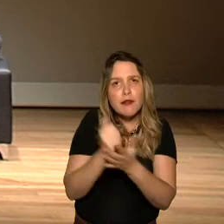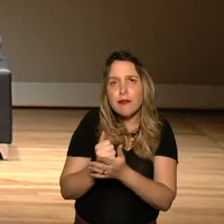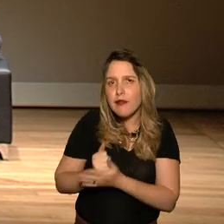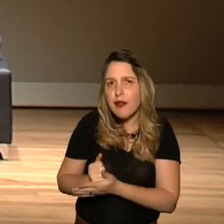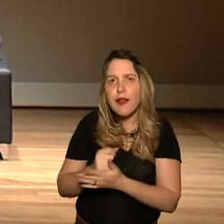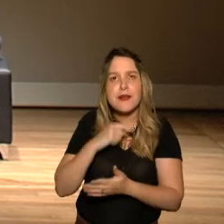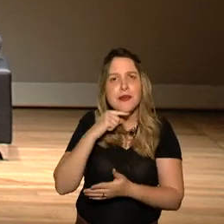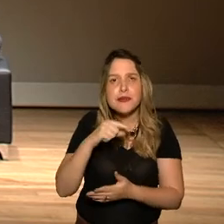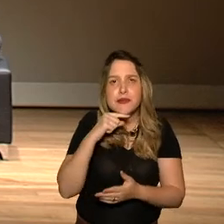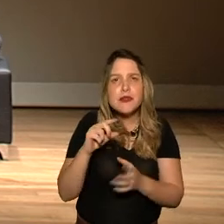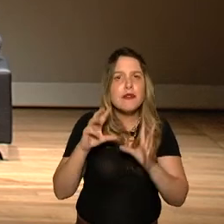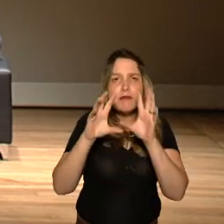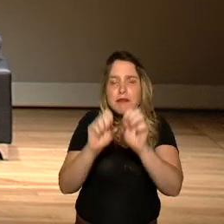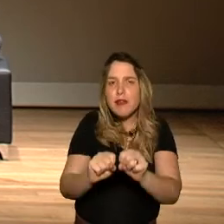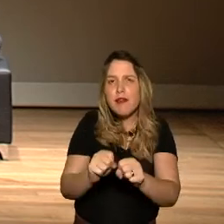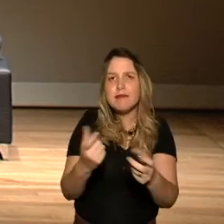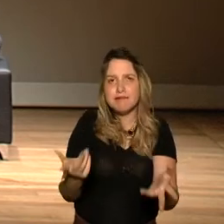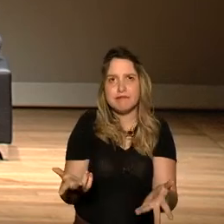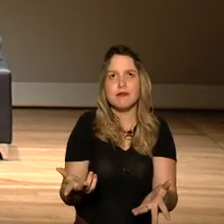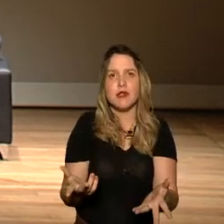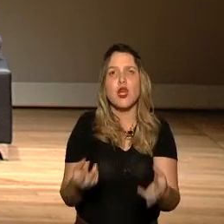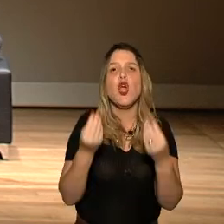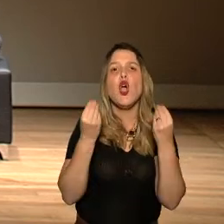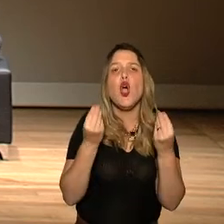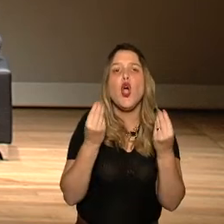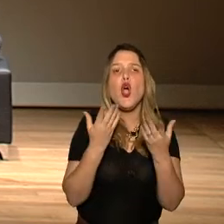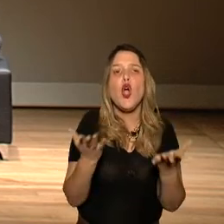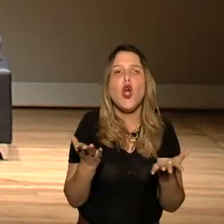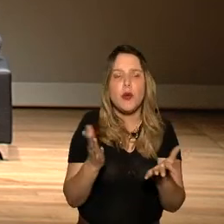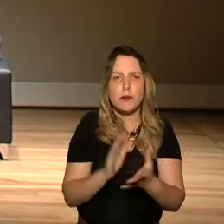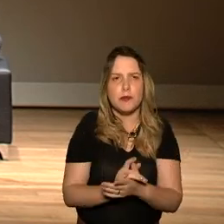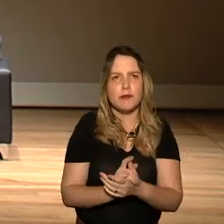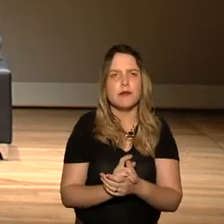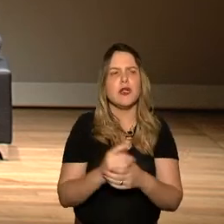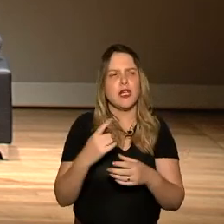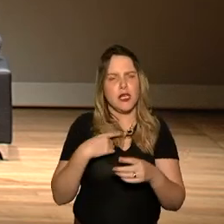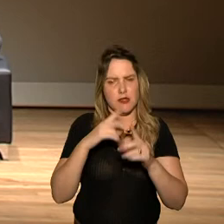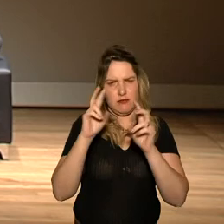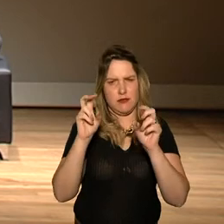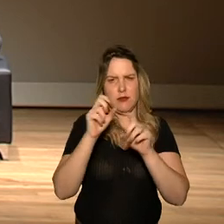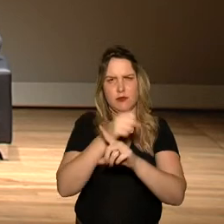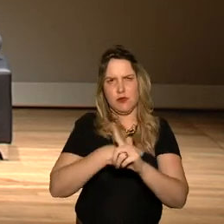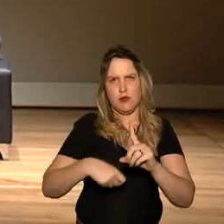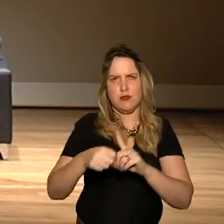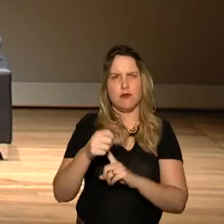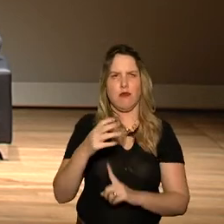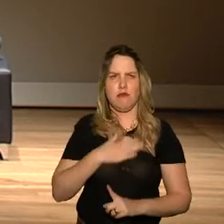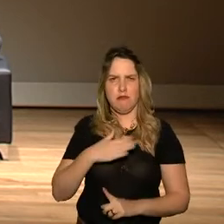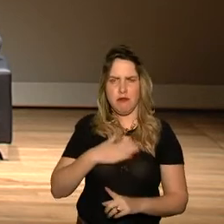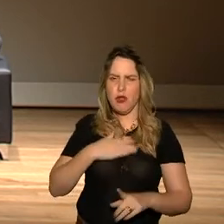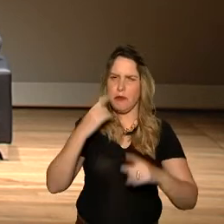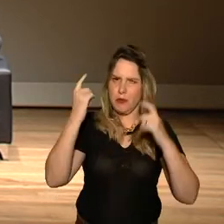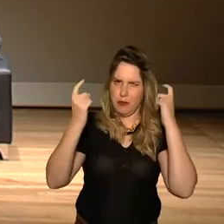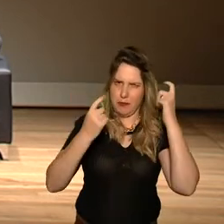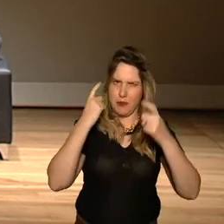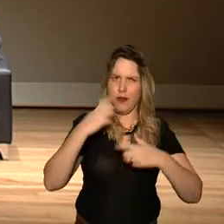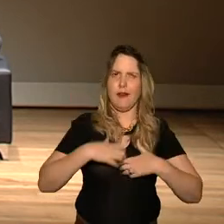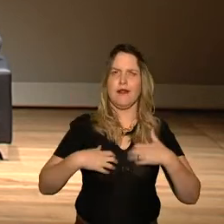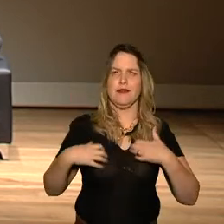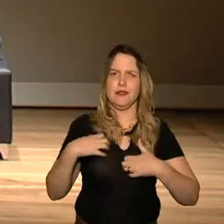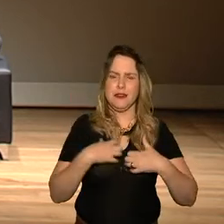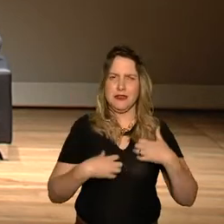como professora né E aí tem essa questão função social minha que eu fico tão preocupada de